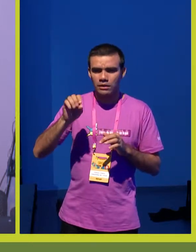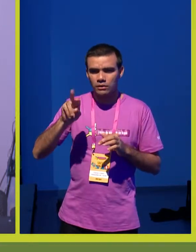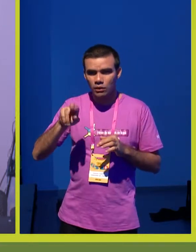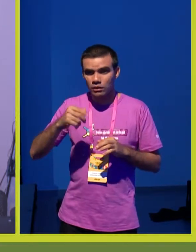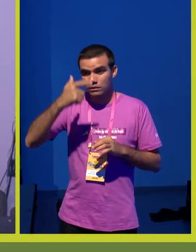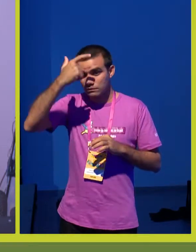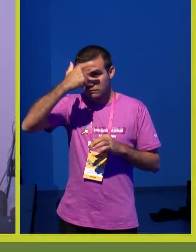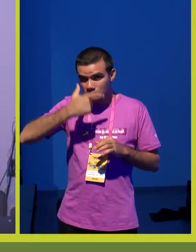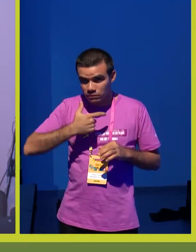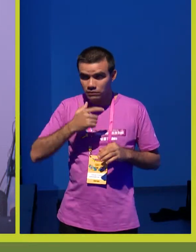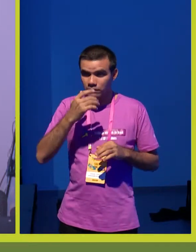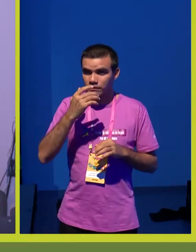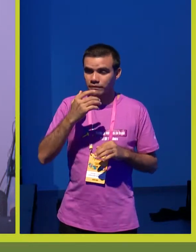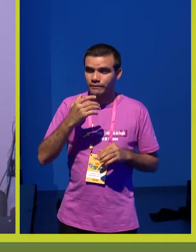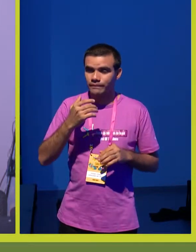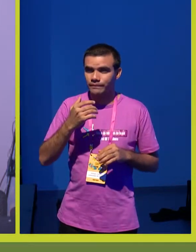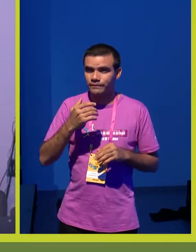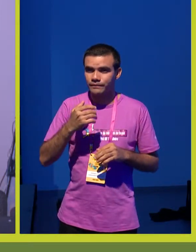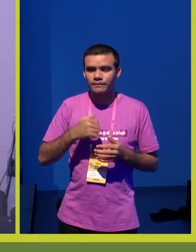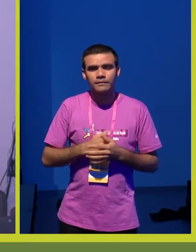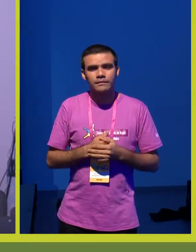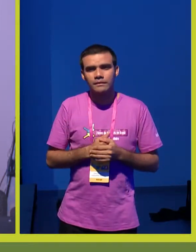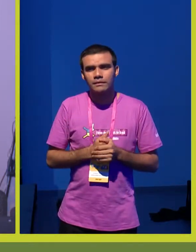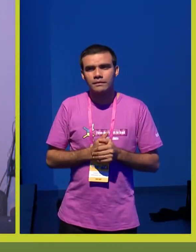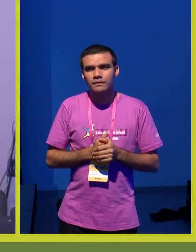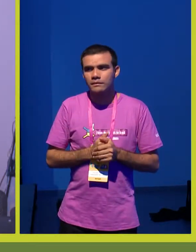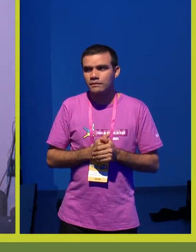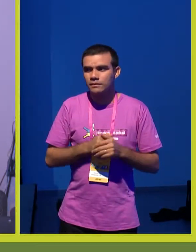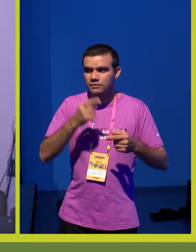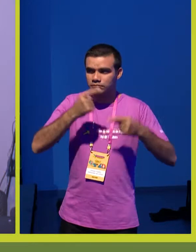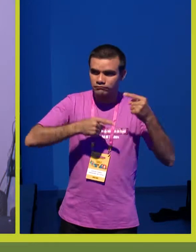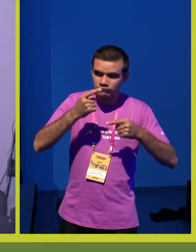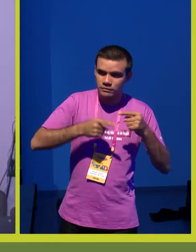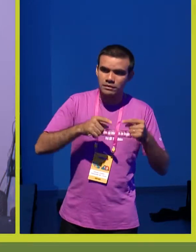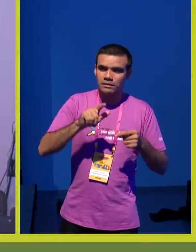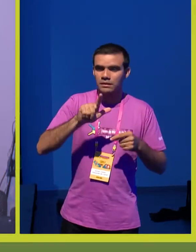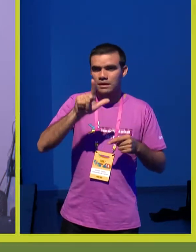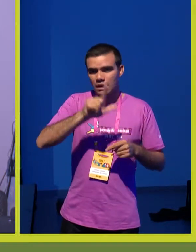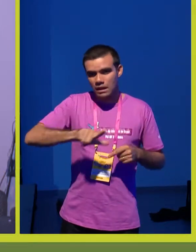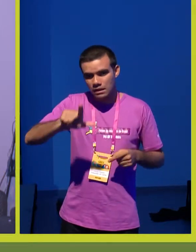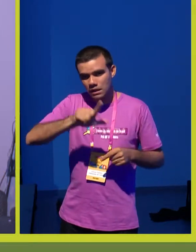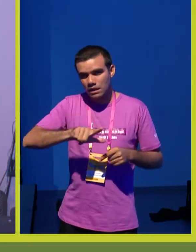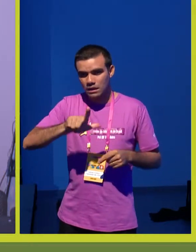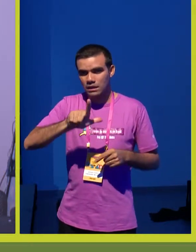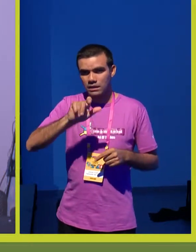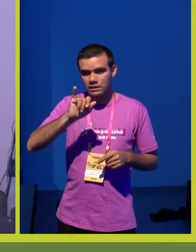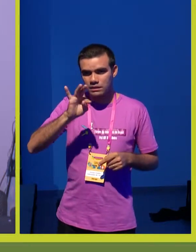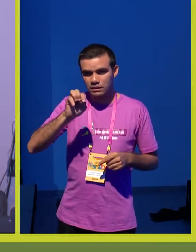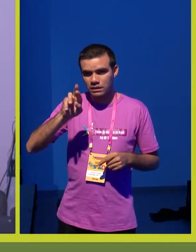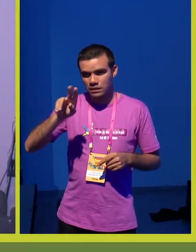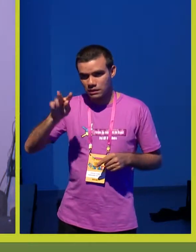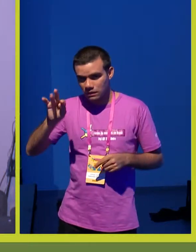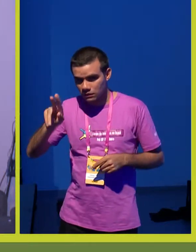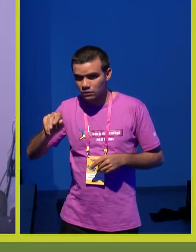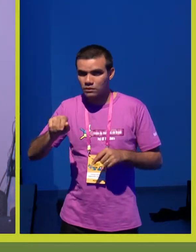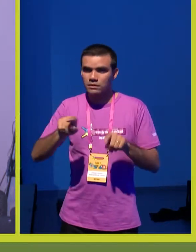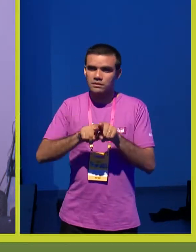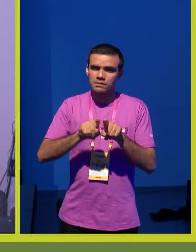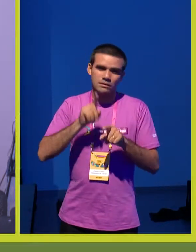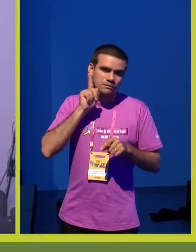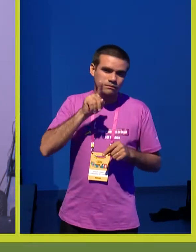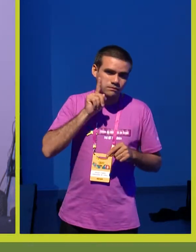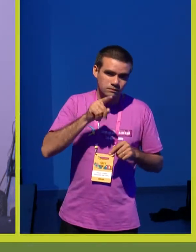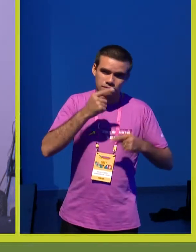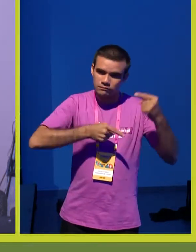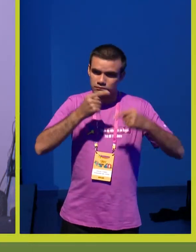facial no banimento de uso do reconhecimento facial é algo que sendo discutido na literatura por alguns especialistas e até foi ventilado isso nos Estados Unidos